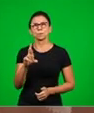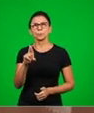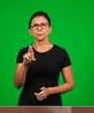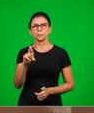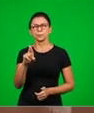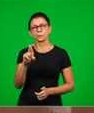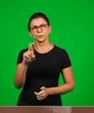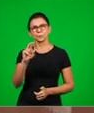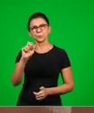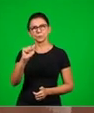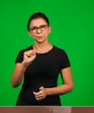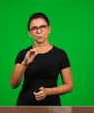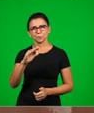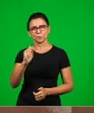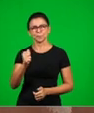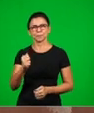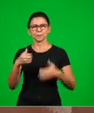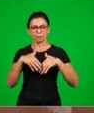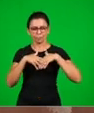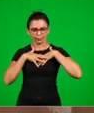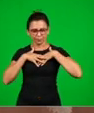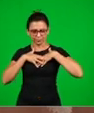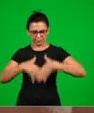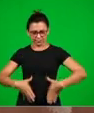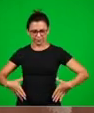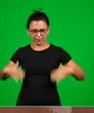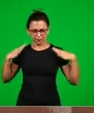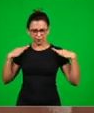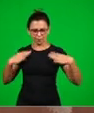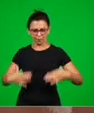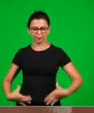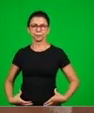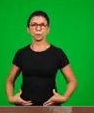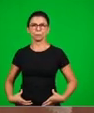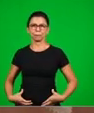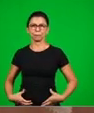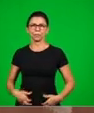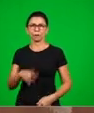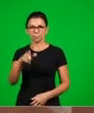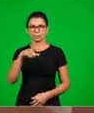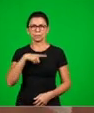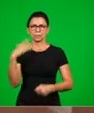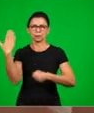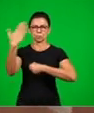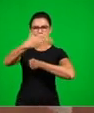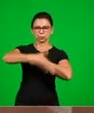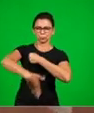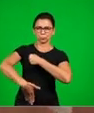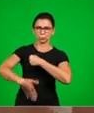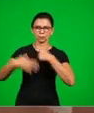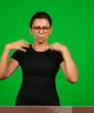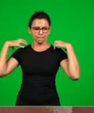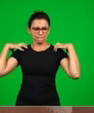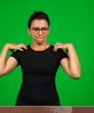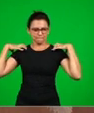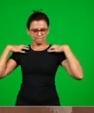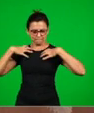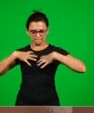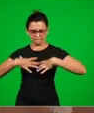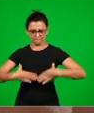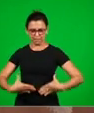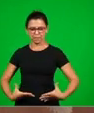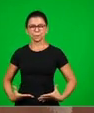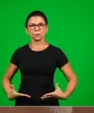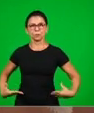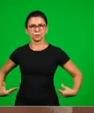protege o coração. Então, você tem o escudo? Tem. Mas olha, cuide do seu coração, porque